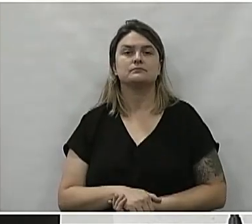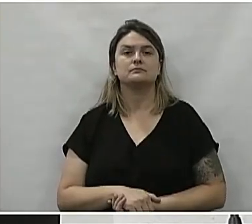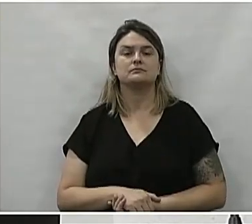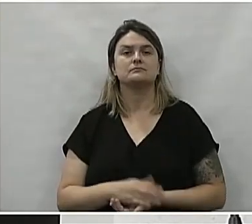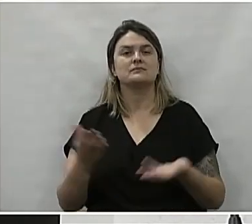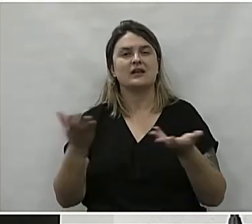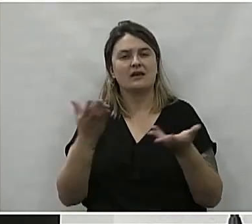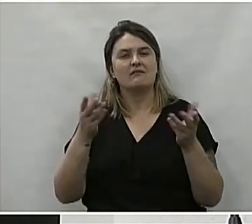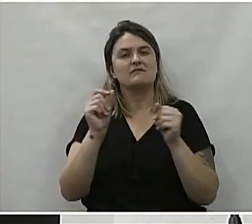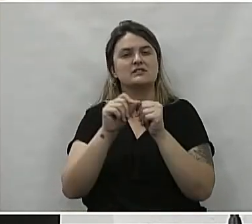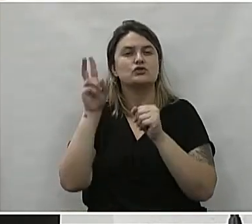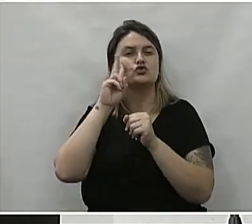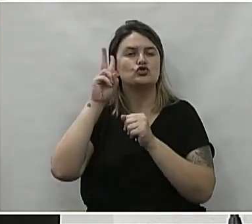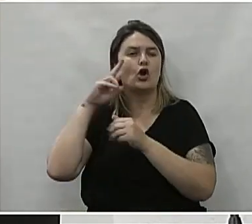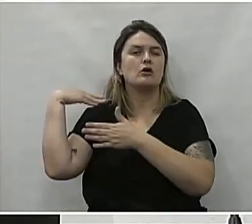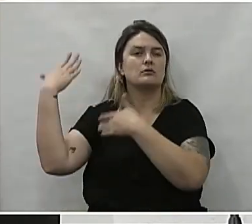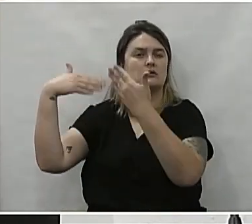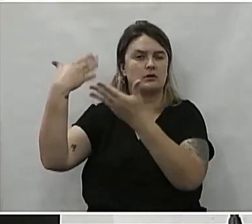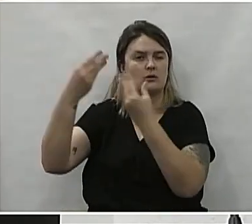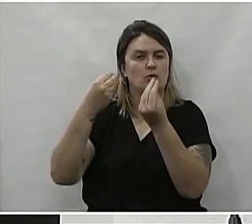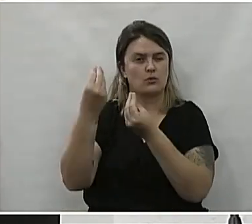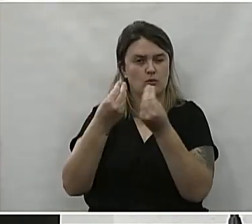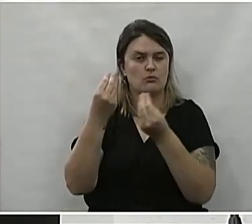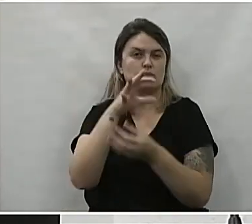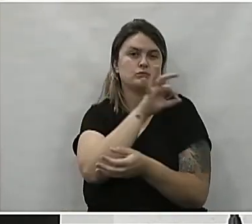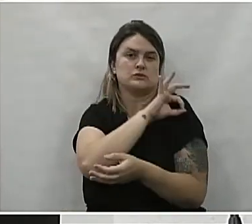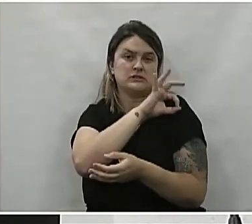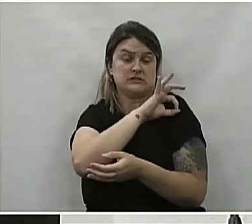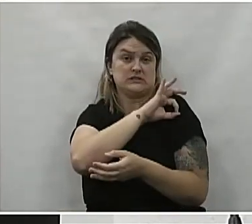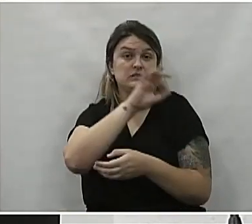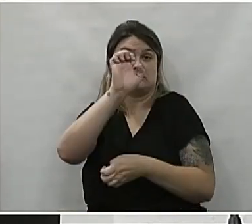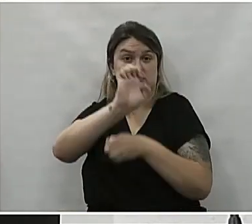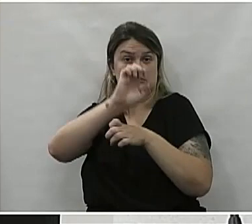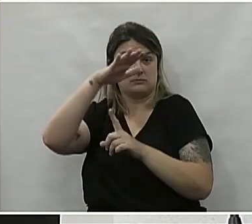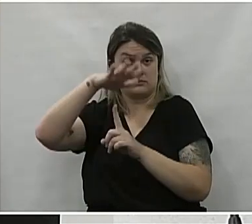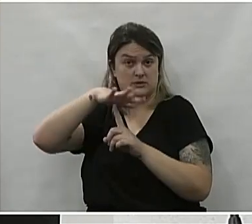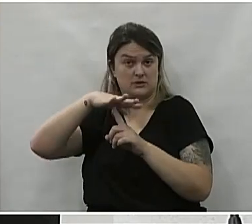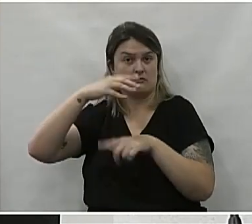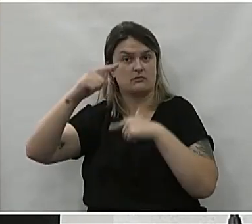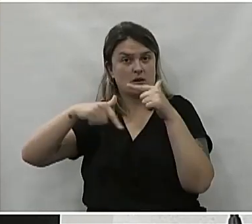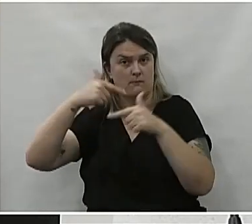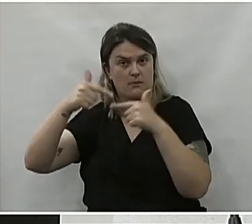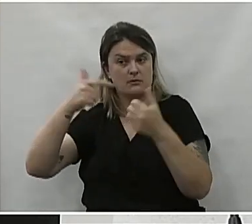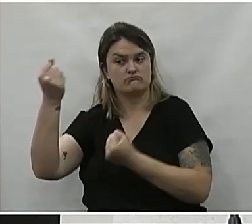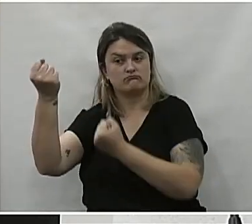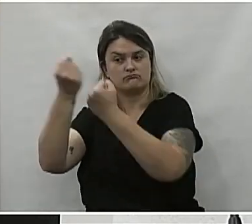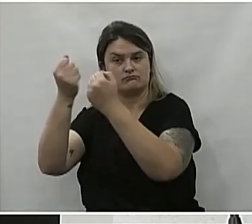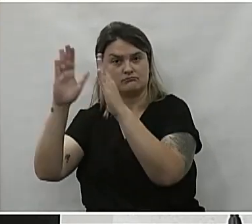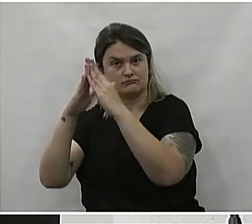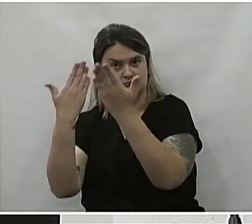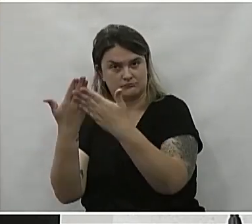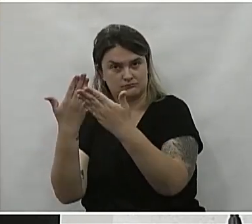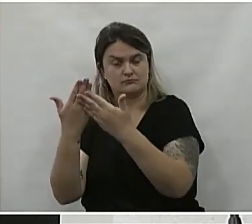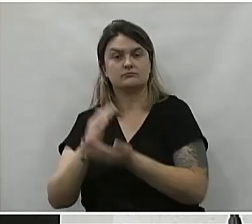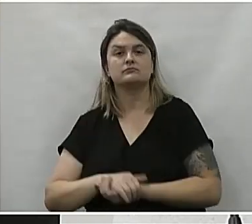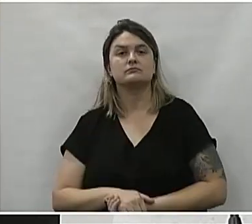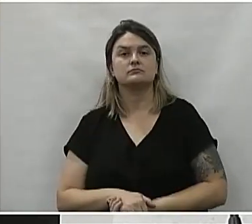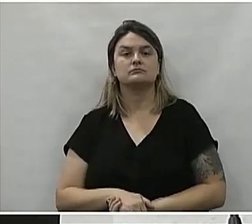Queria fazer Um breve histórico Da atuação Da polícia militar Do estado do Paraná Com relação Ao policiamento escolar